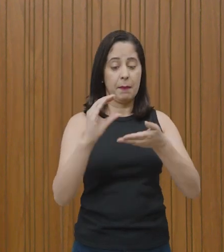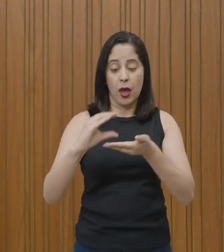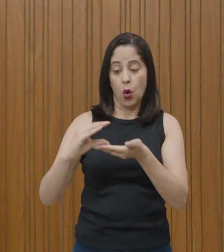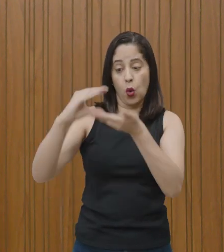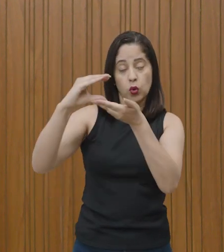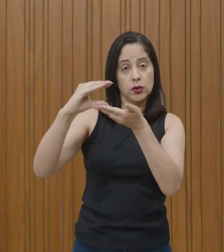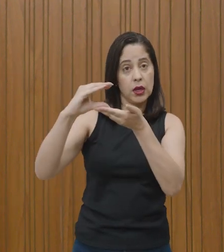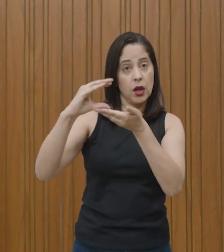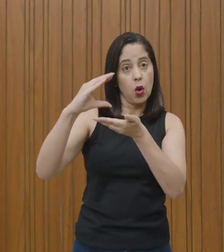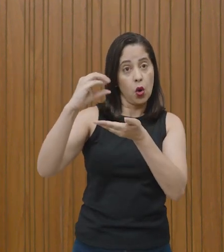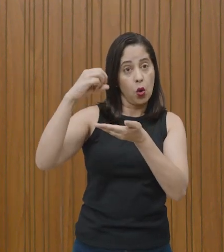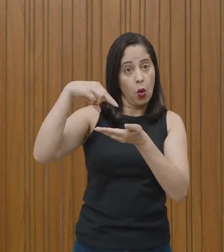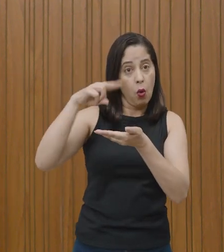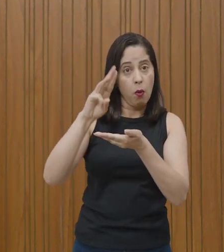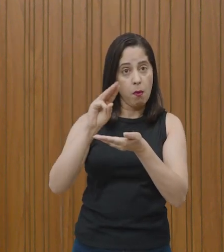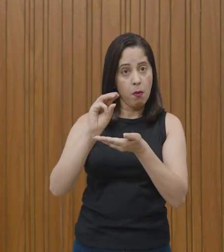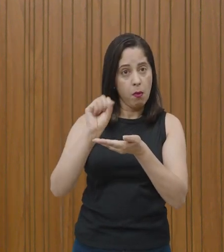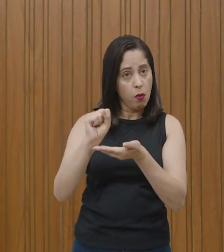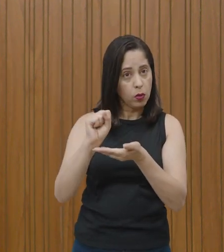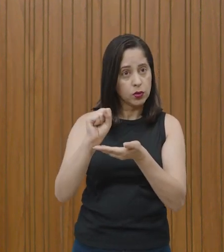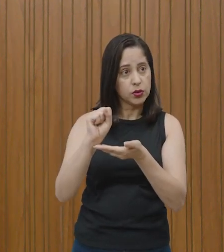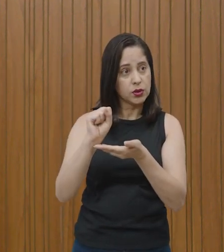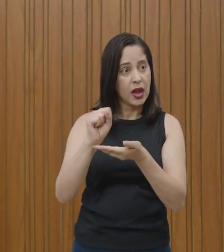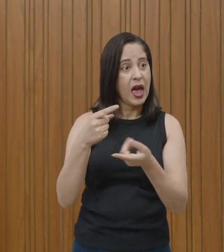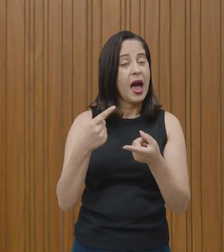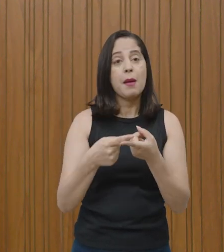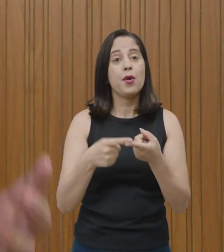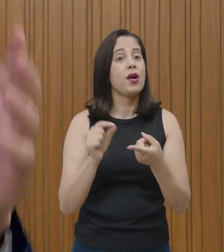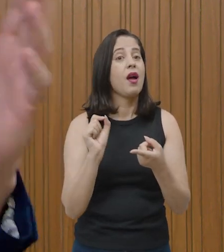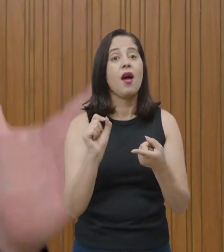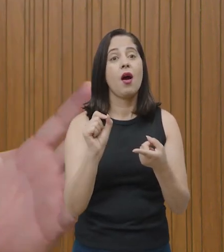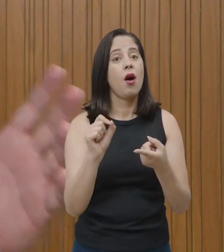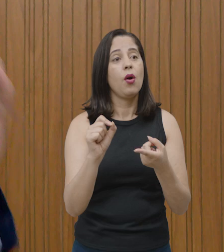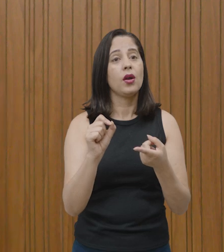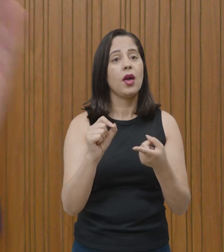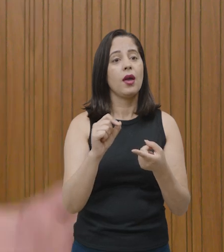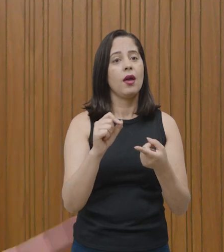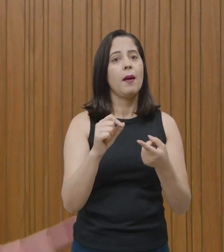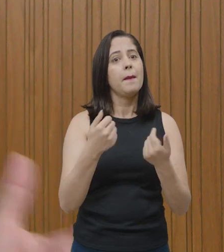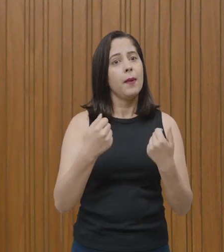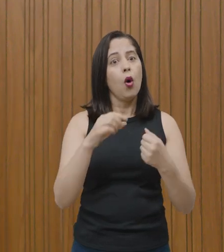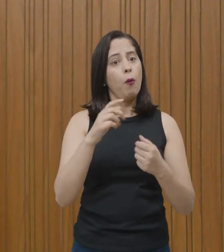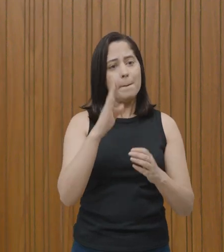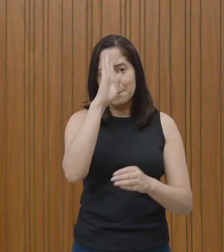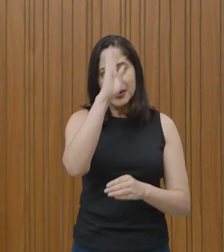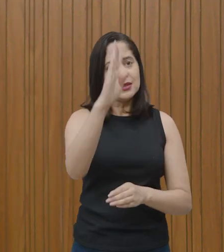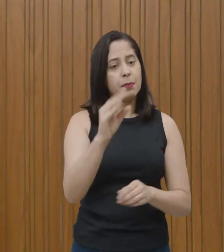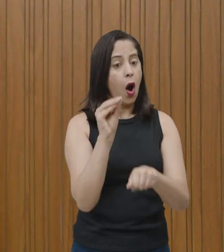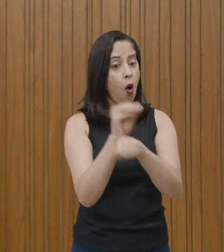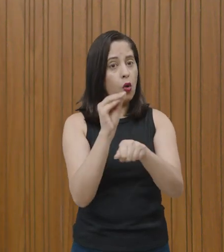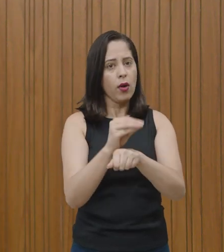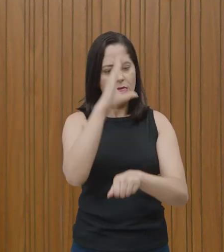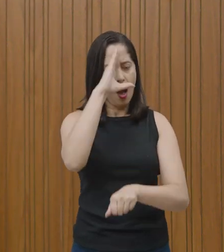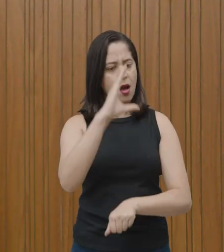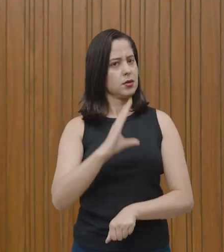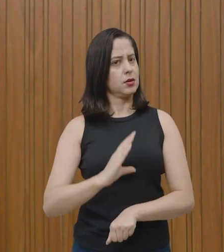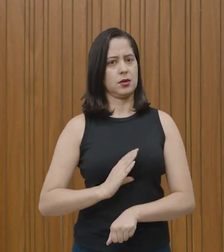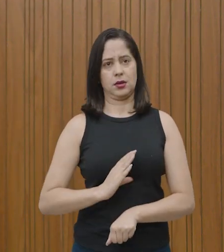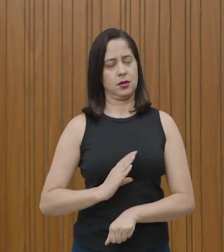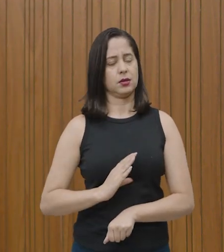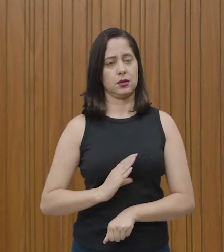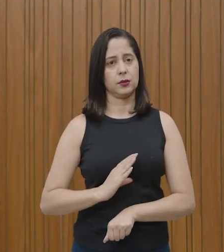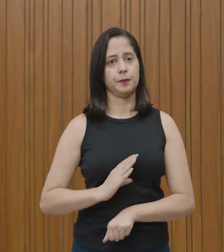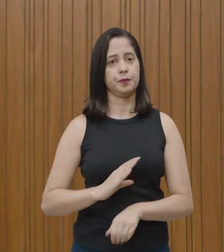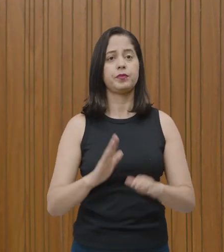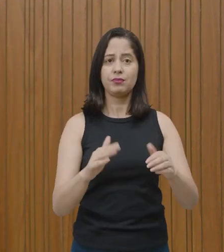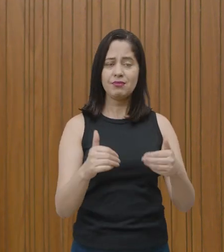o próprio COMUS, o Conselho Municipal, é por causa do principal, que é o cidadão. O cidadão é